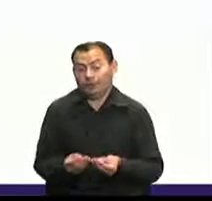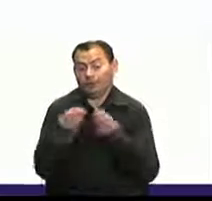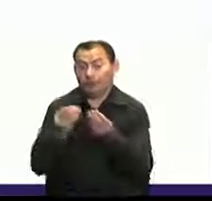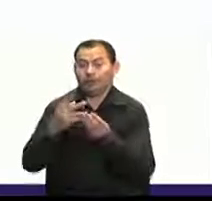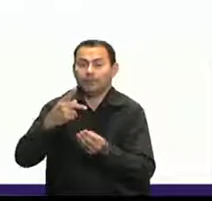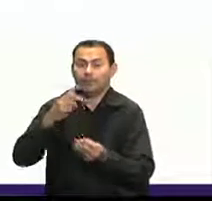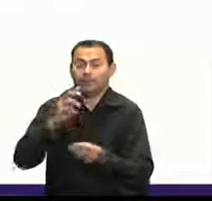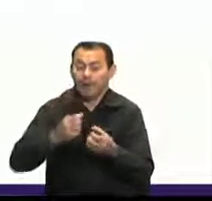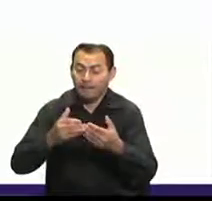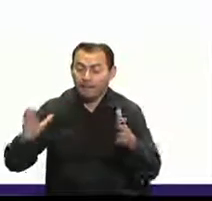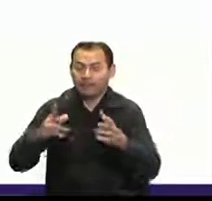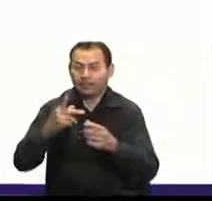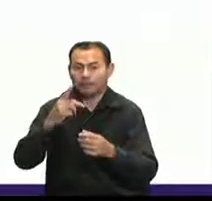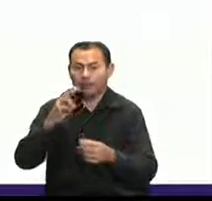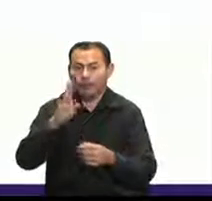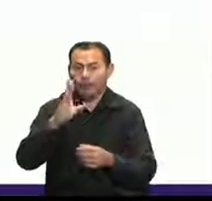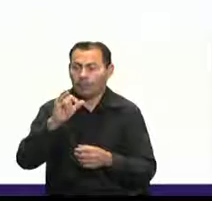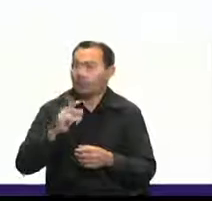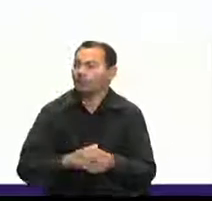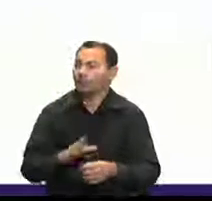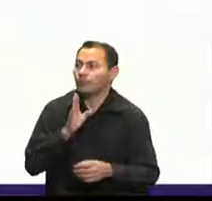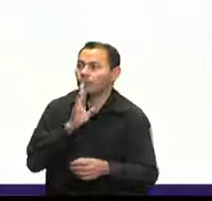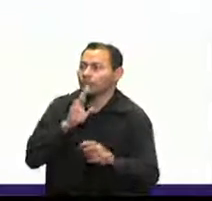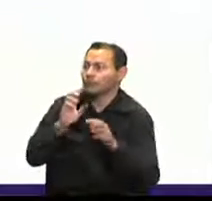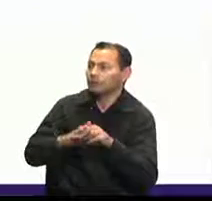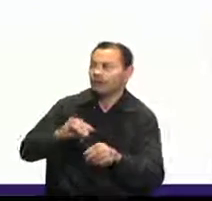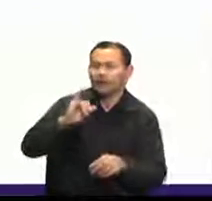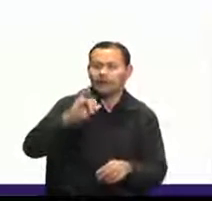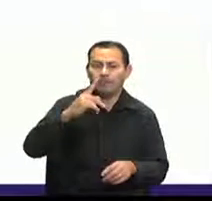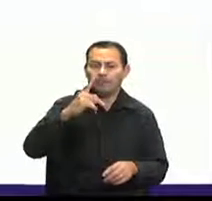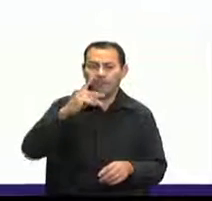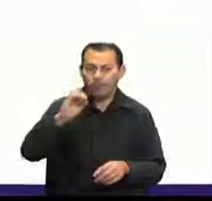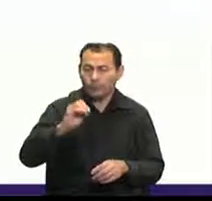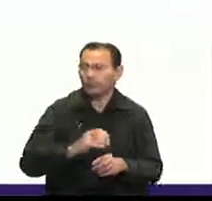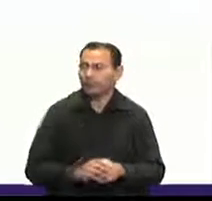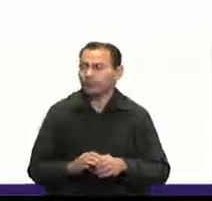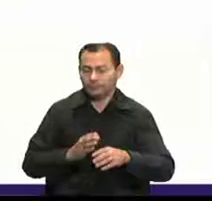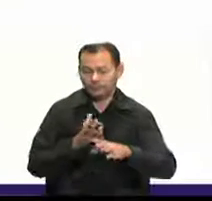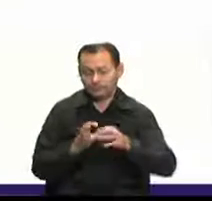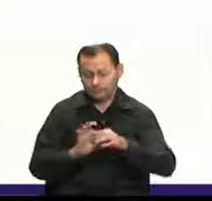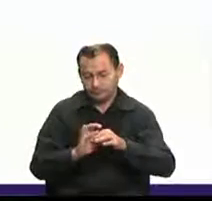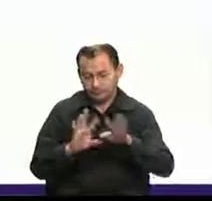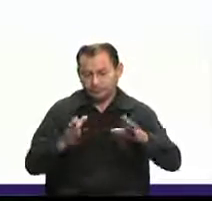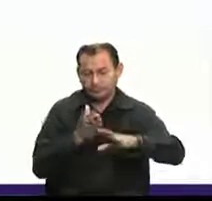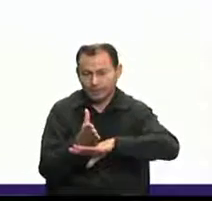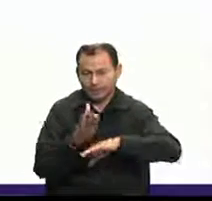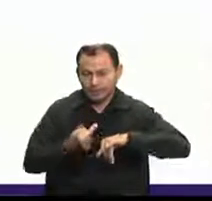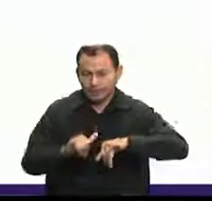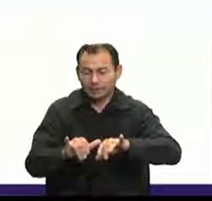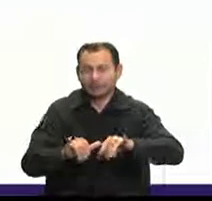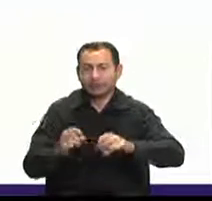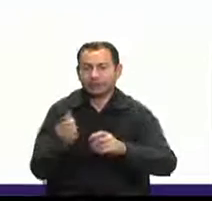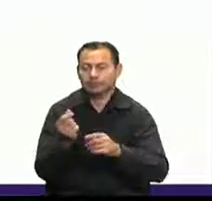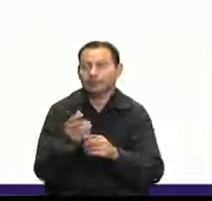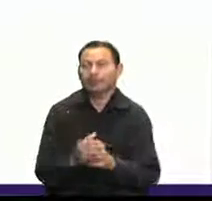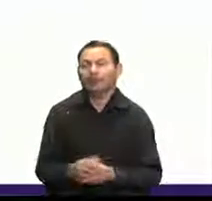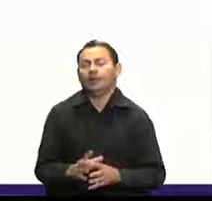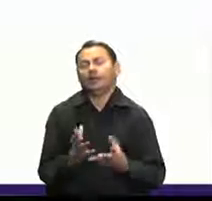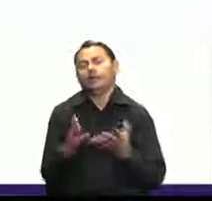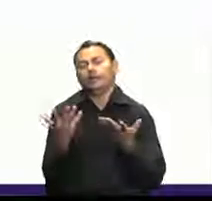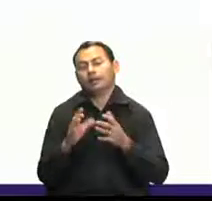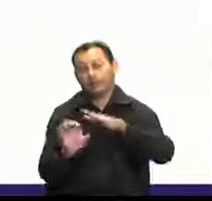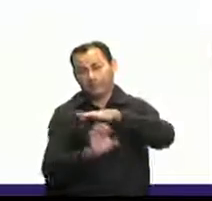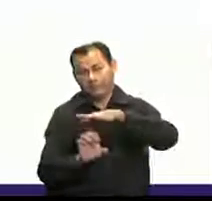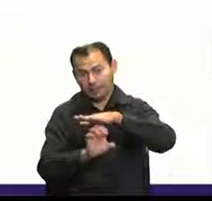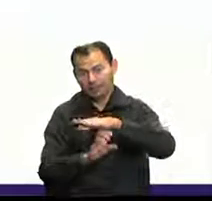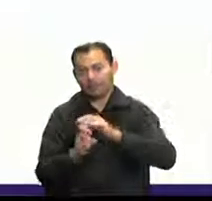no mercado chamado também de ypehú visando o acesso ao mercado de capitais ou seja é um mecanismo pela com uma